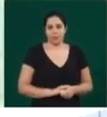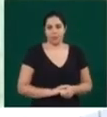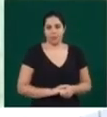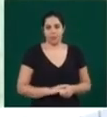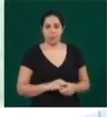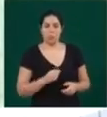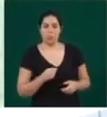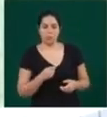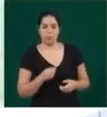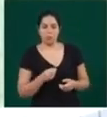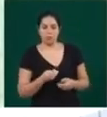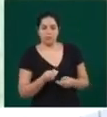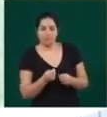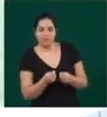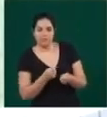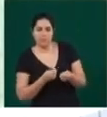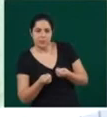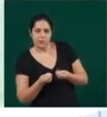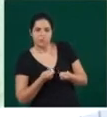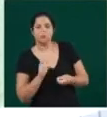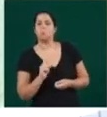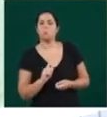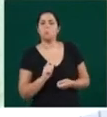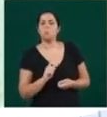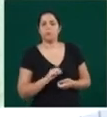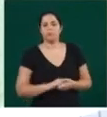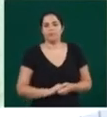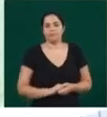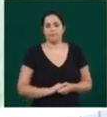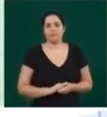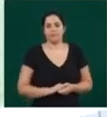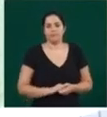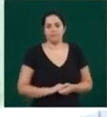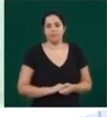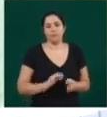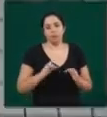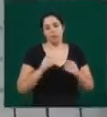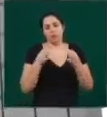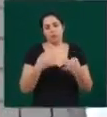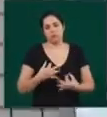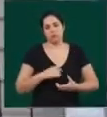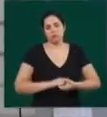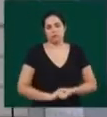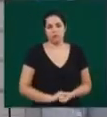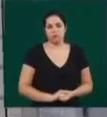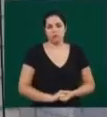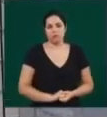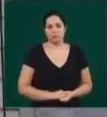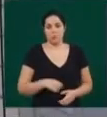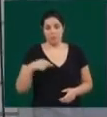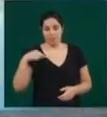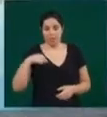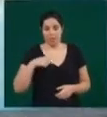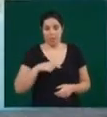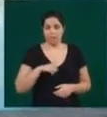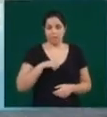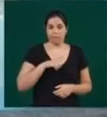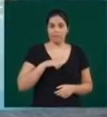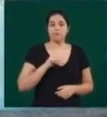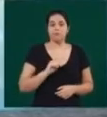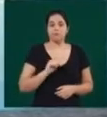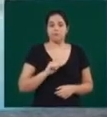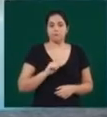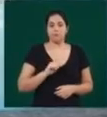reduzir custos para trazer uma taxa de condomínio justa para aquela edificação. No caso desse condomínio, também estão